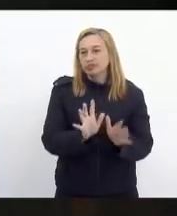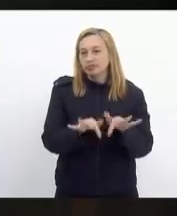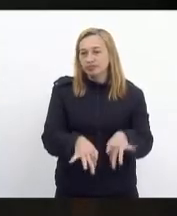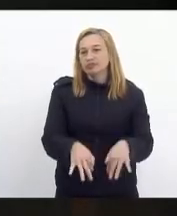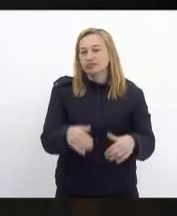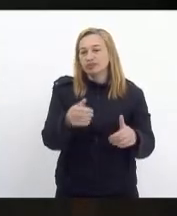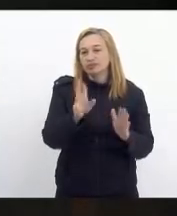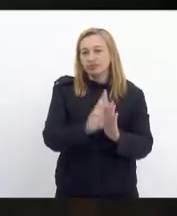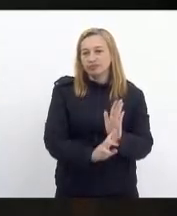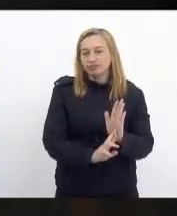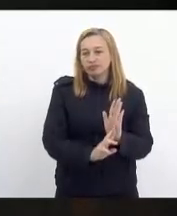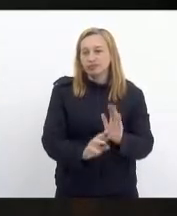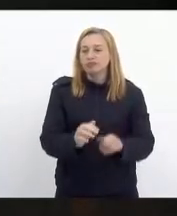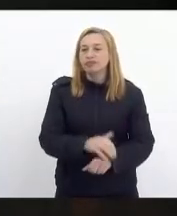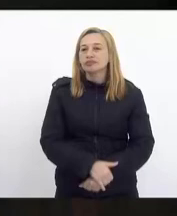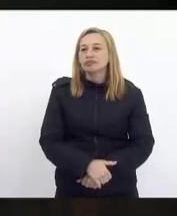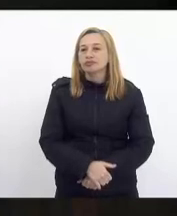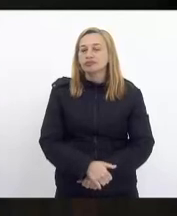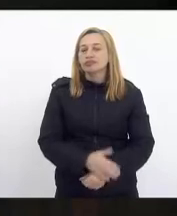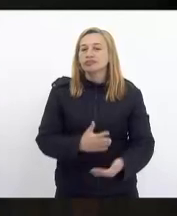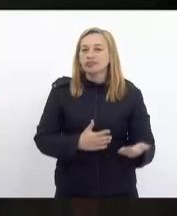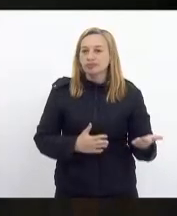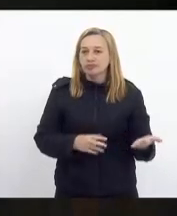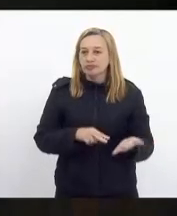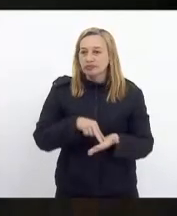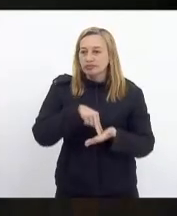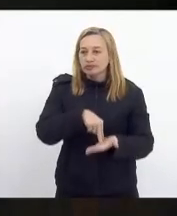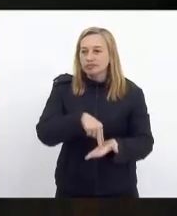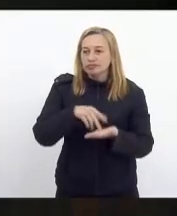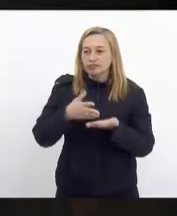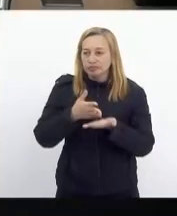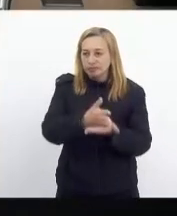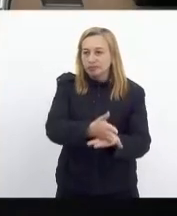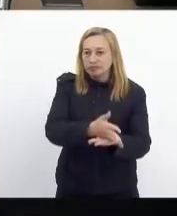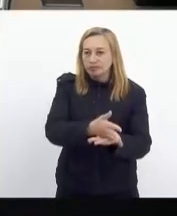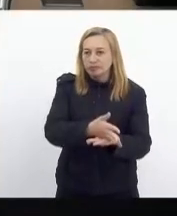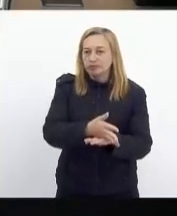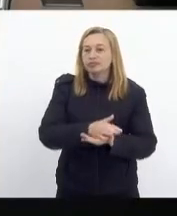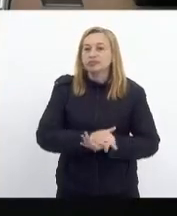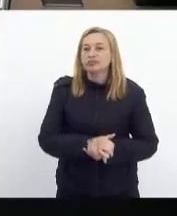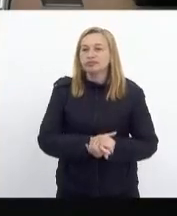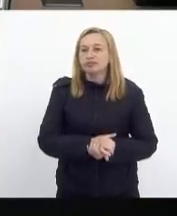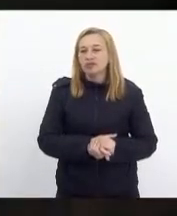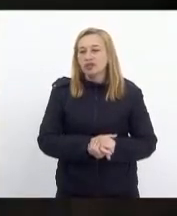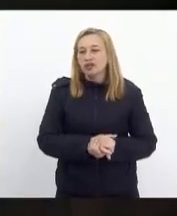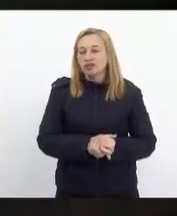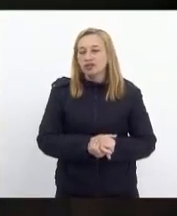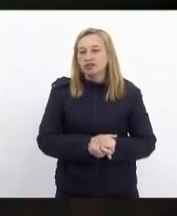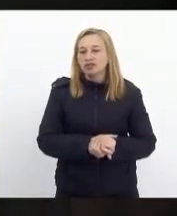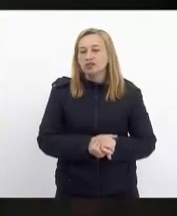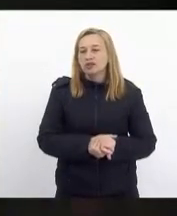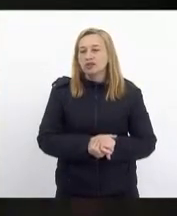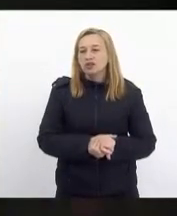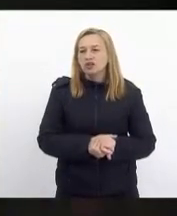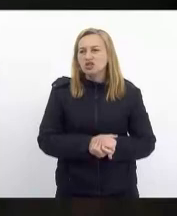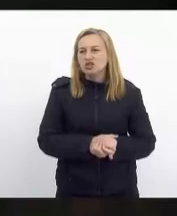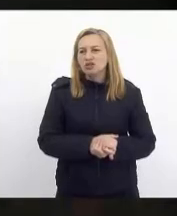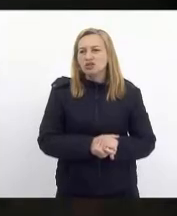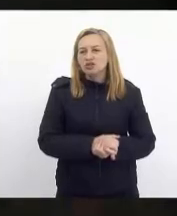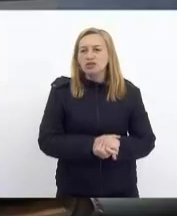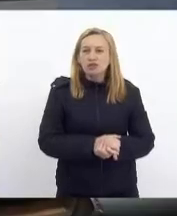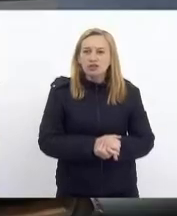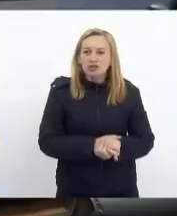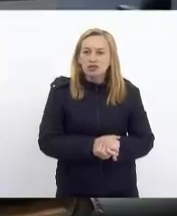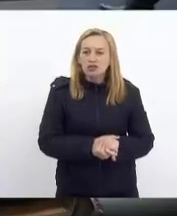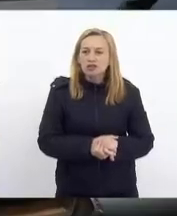final de redação. Os senhores que aprovam, permaneçam como estão. Aprovado vai autógrafo. Para